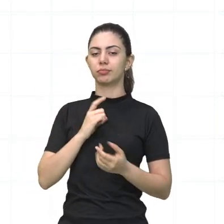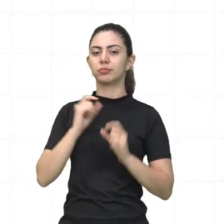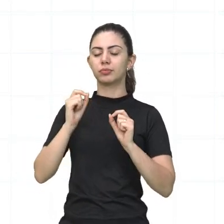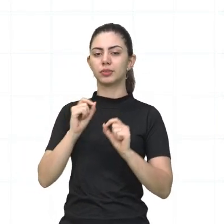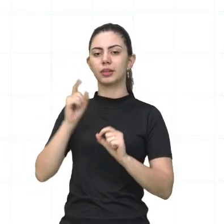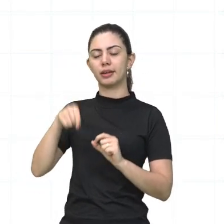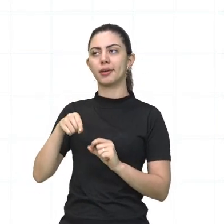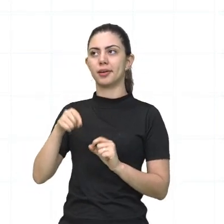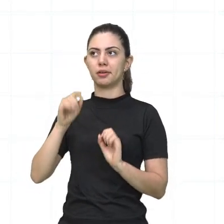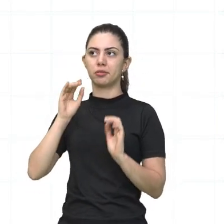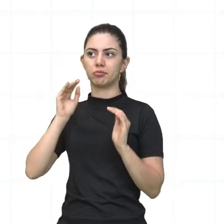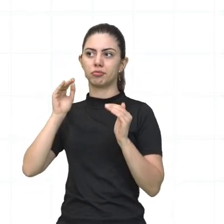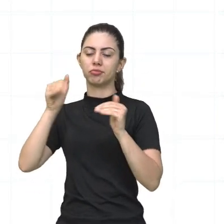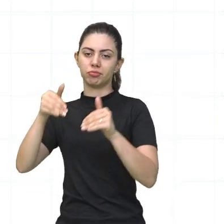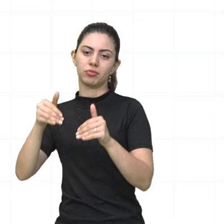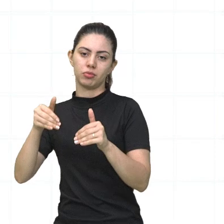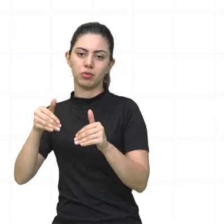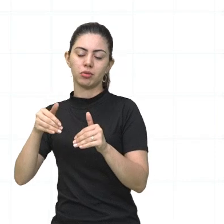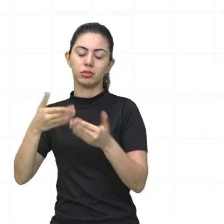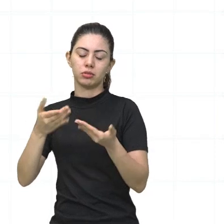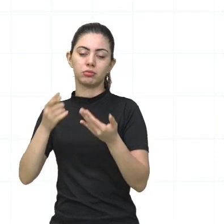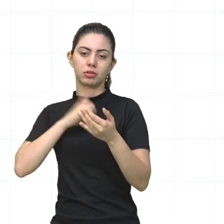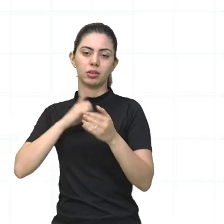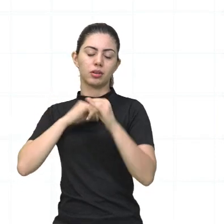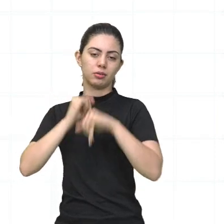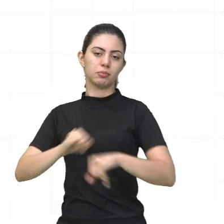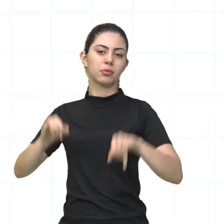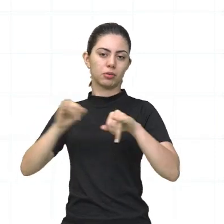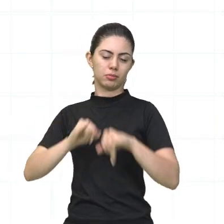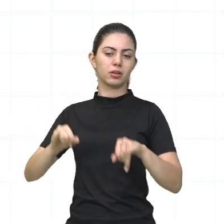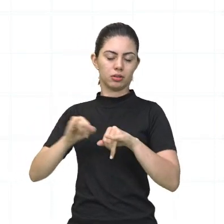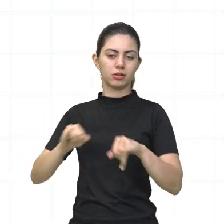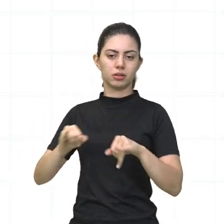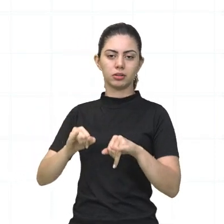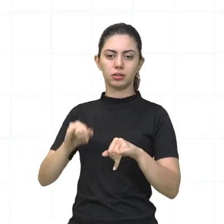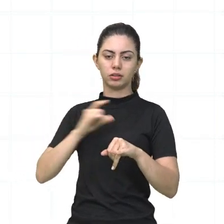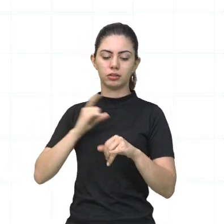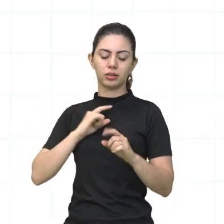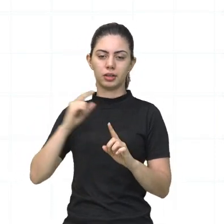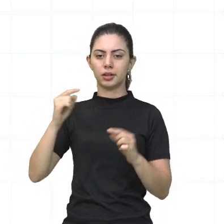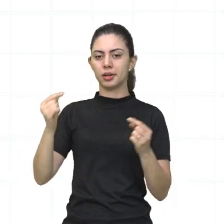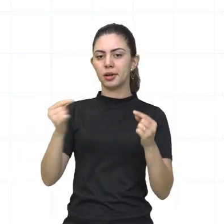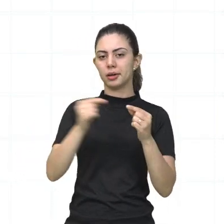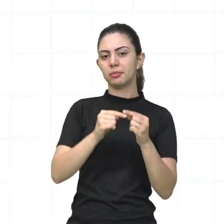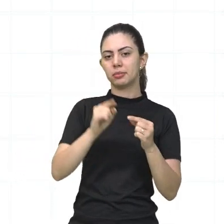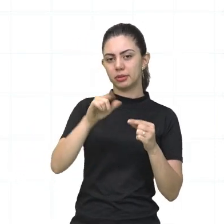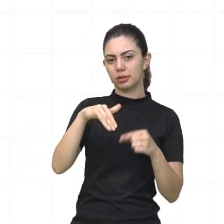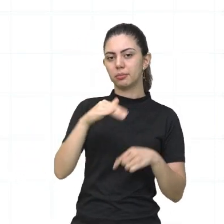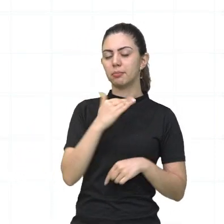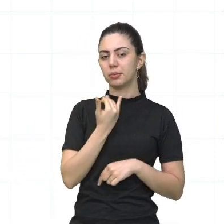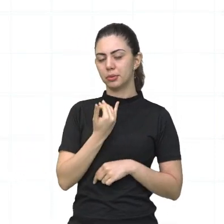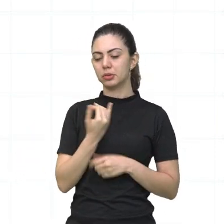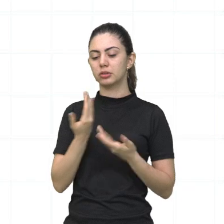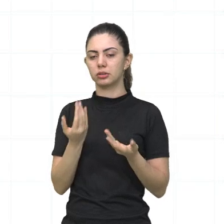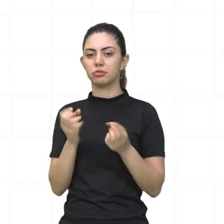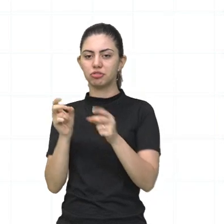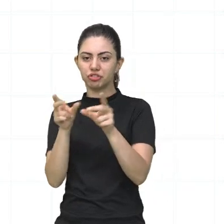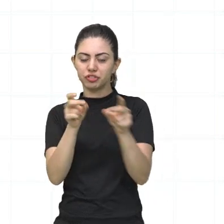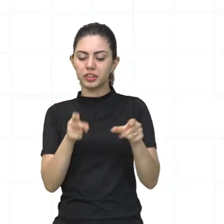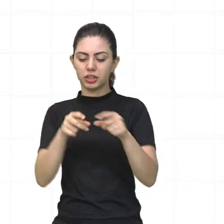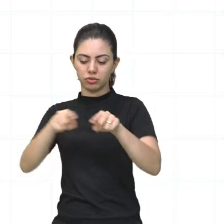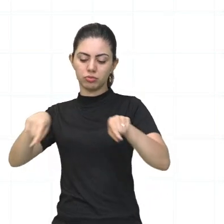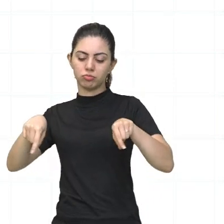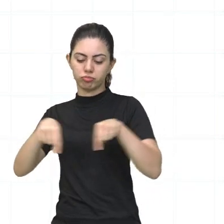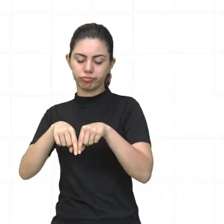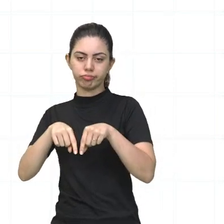da morte, e a própria propaganda ela eufemiza um pouco a ideia da morte, ao mesmo tempo que faz essa propaganda